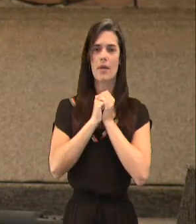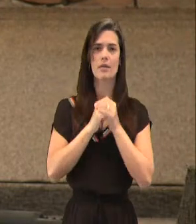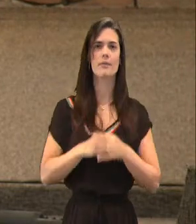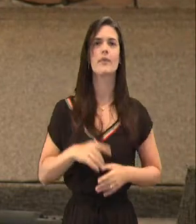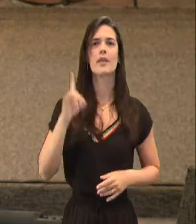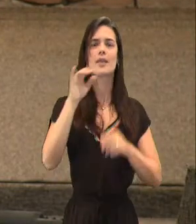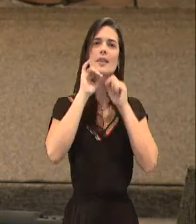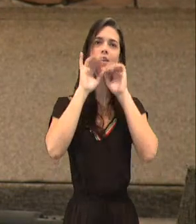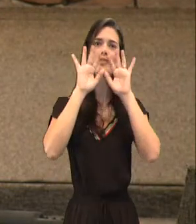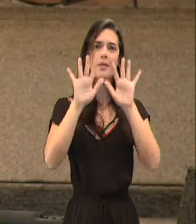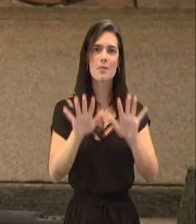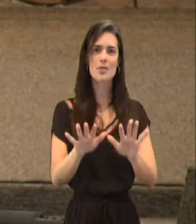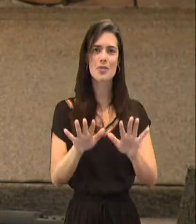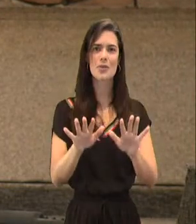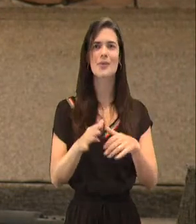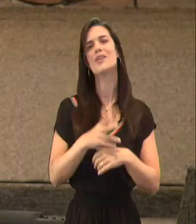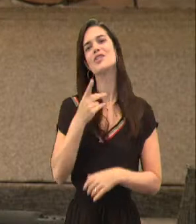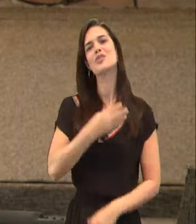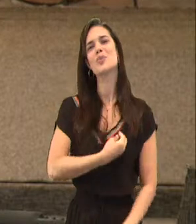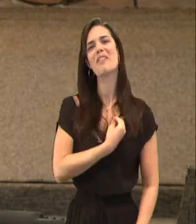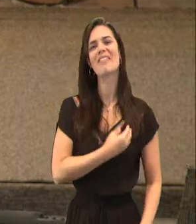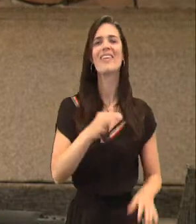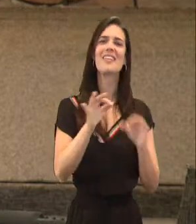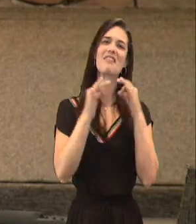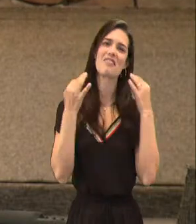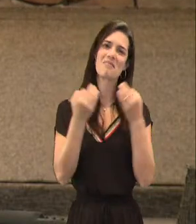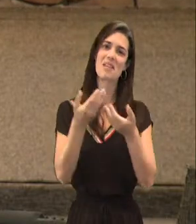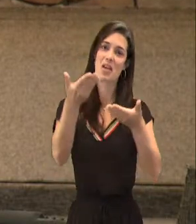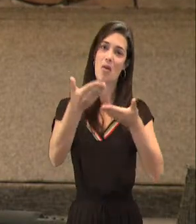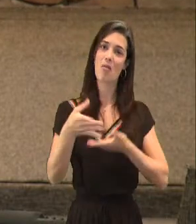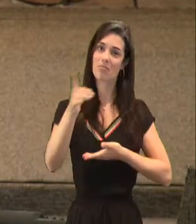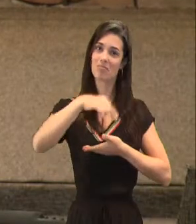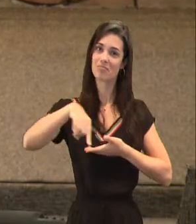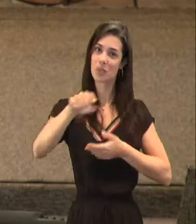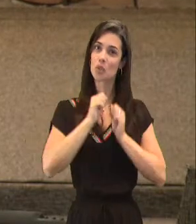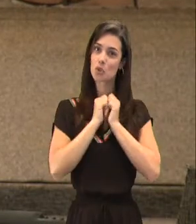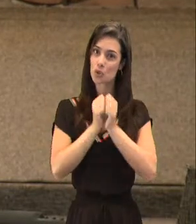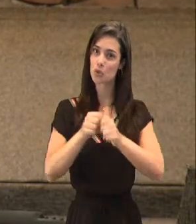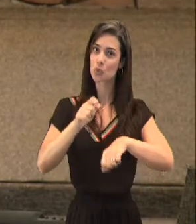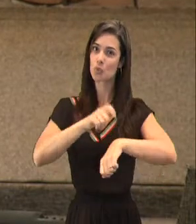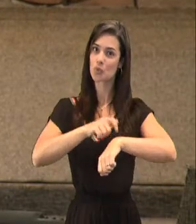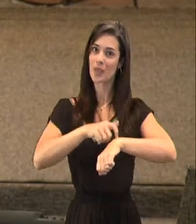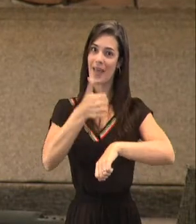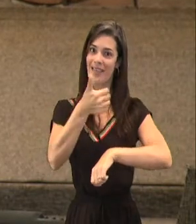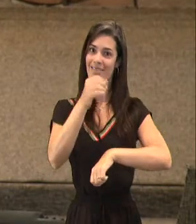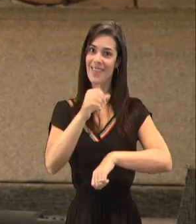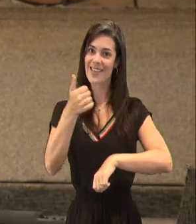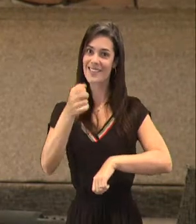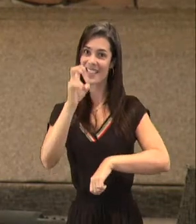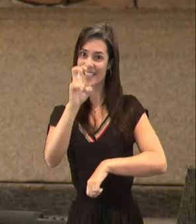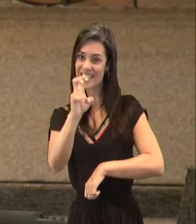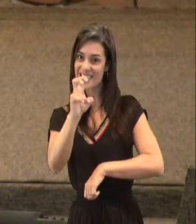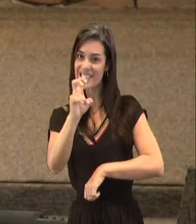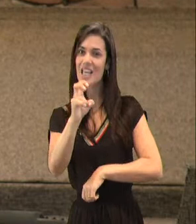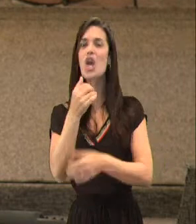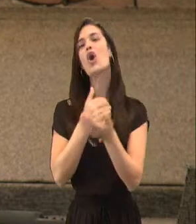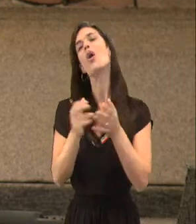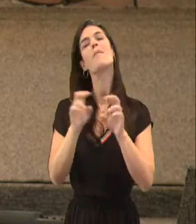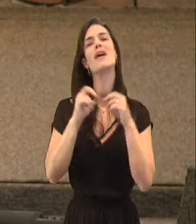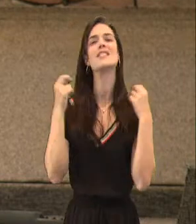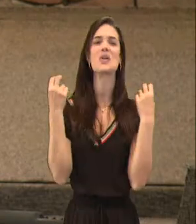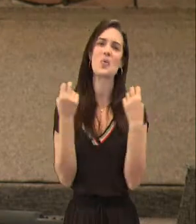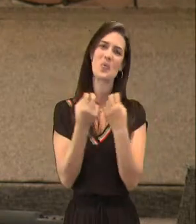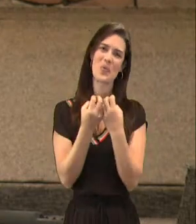Que Deus abençoe sua vida e sua família. Eu convido você a continuar conosco. Às 10h15 vai ser iniciada a